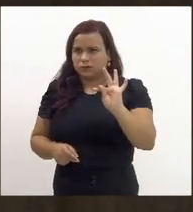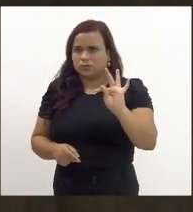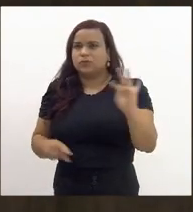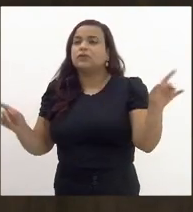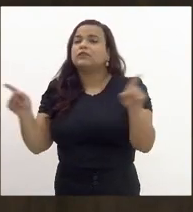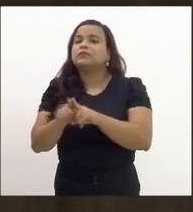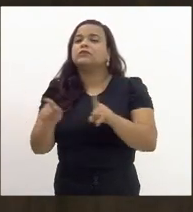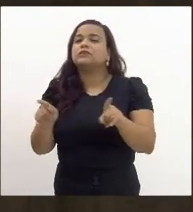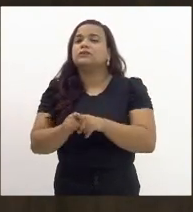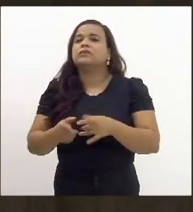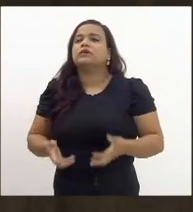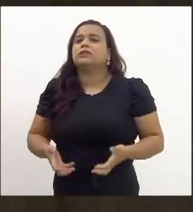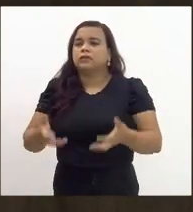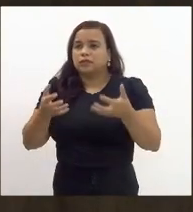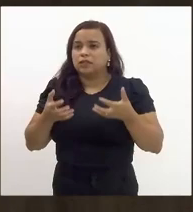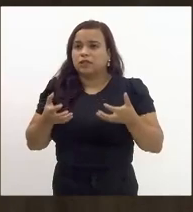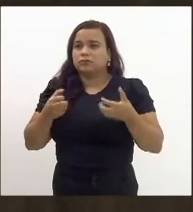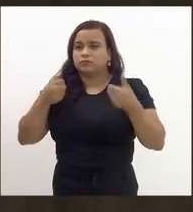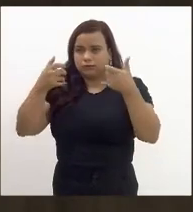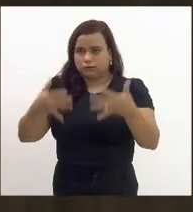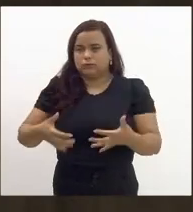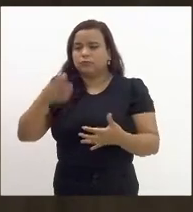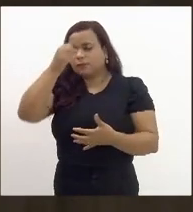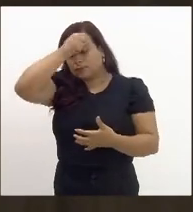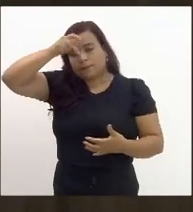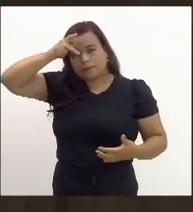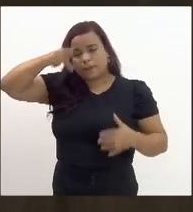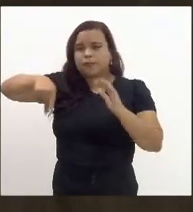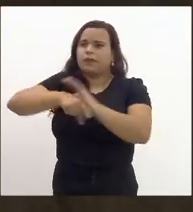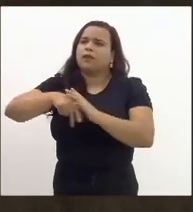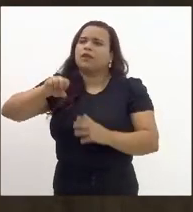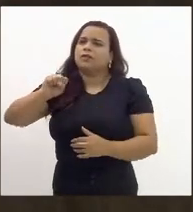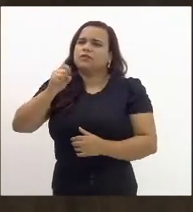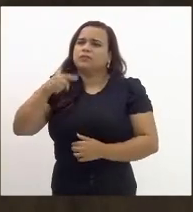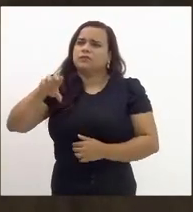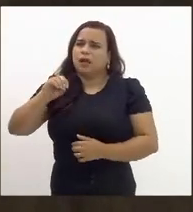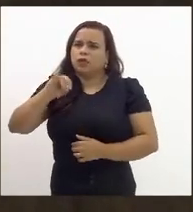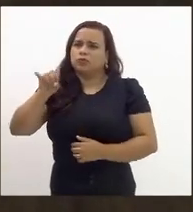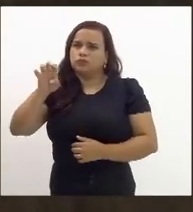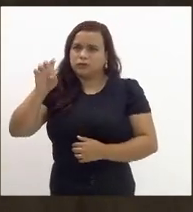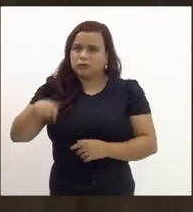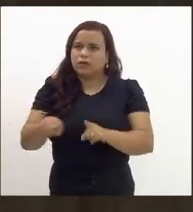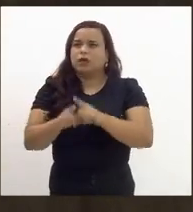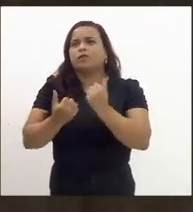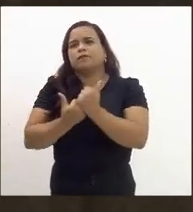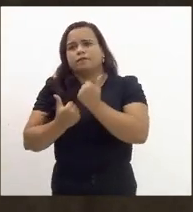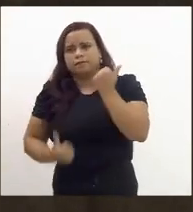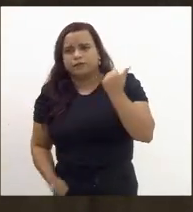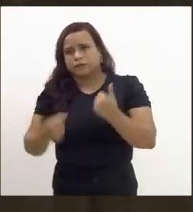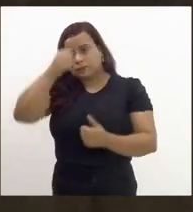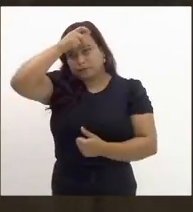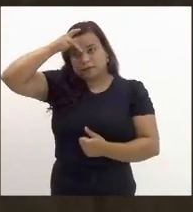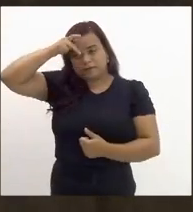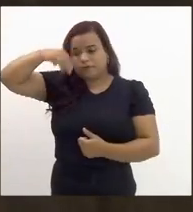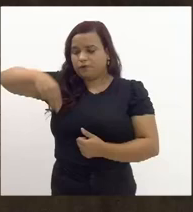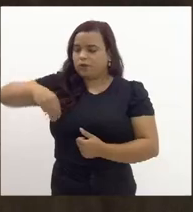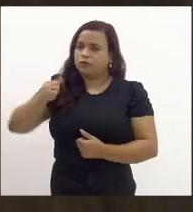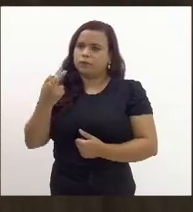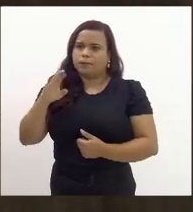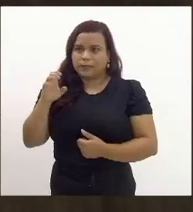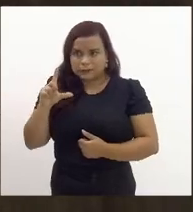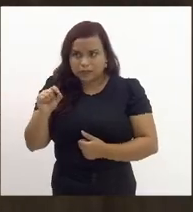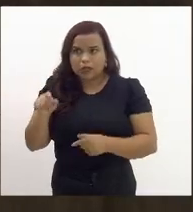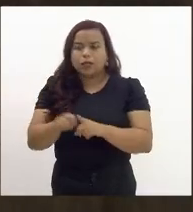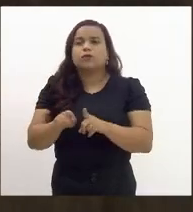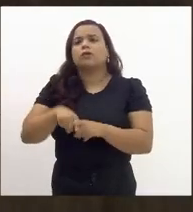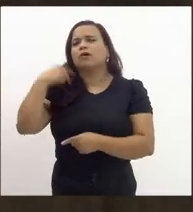queria colocar aqui para o prefeito de São José, para o vice-prefeito Marcelo Baggio, para todos os